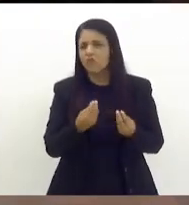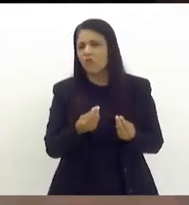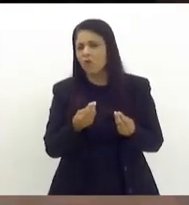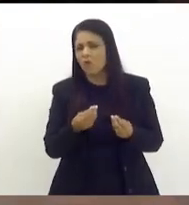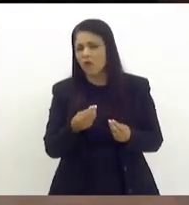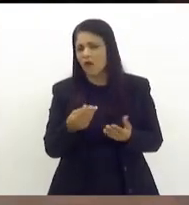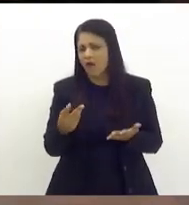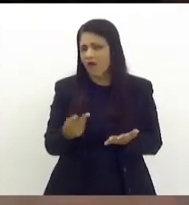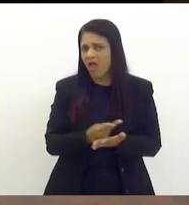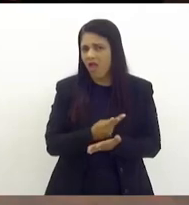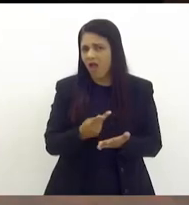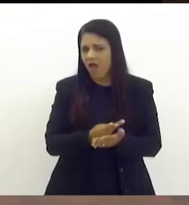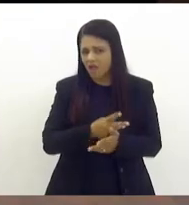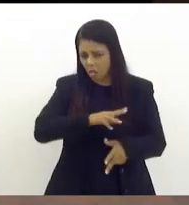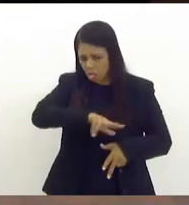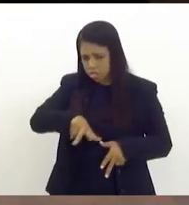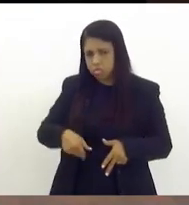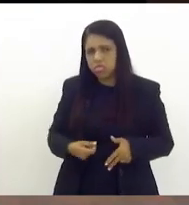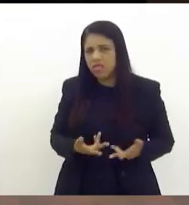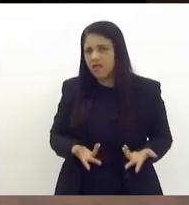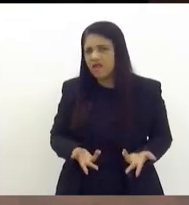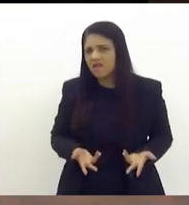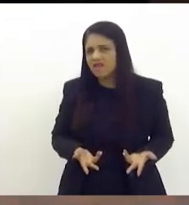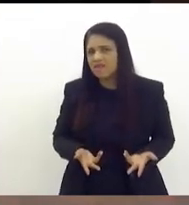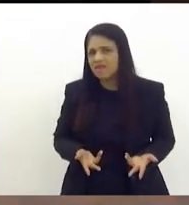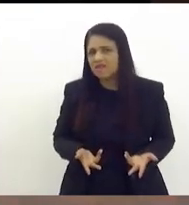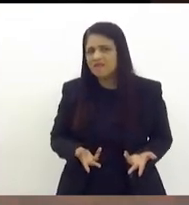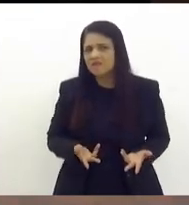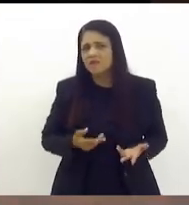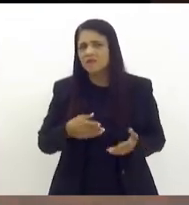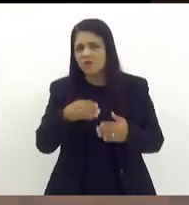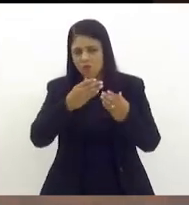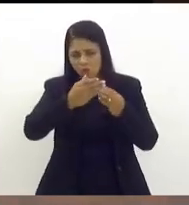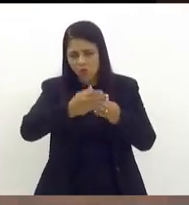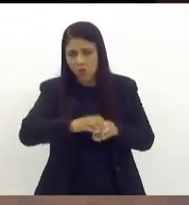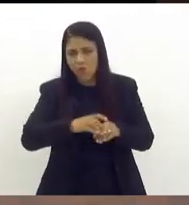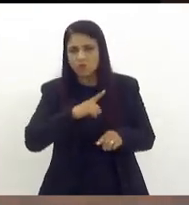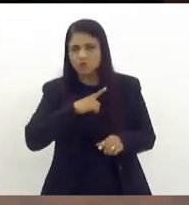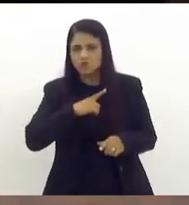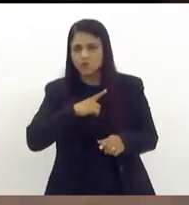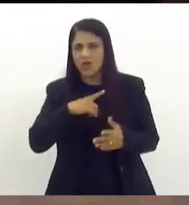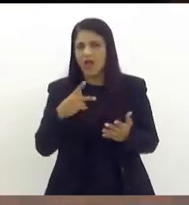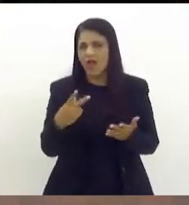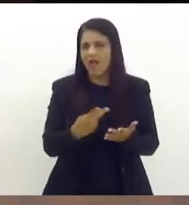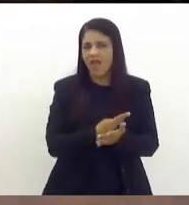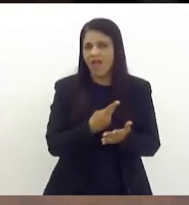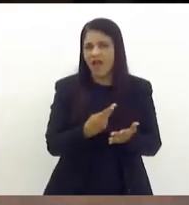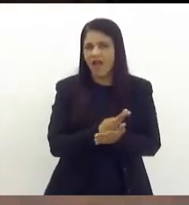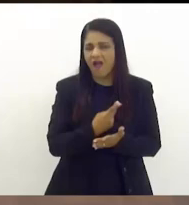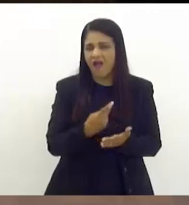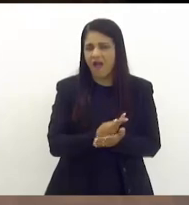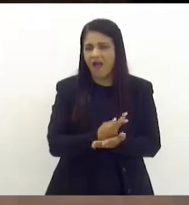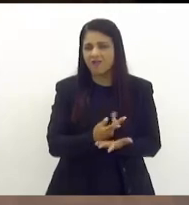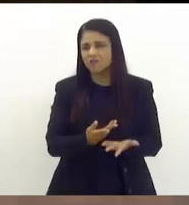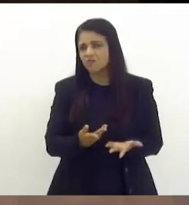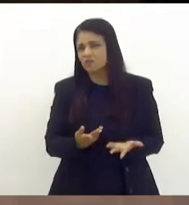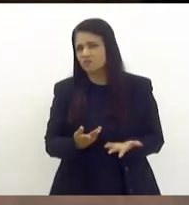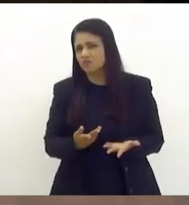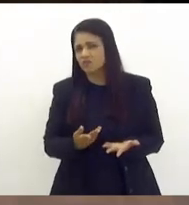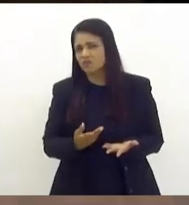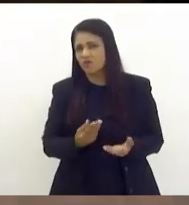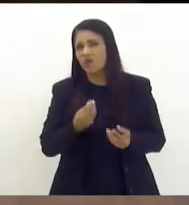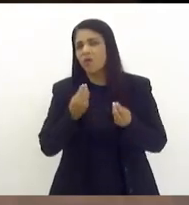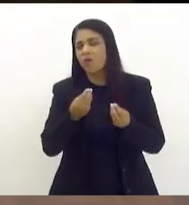nós vamos ter se no concurso já comete fraude partem atrás de tuição que